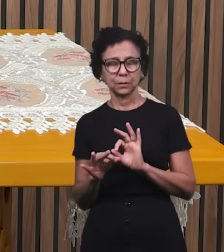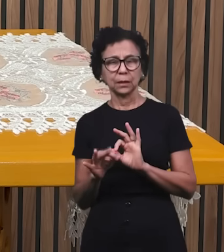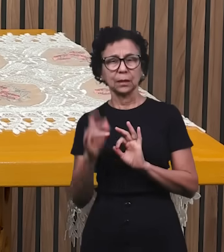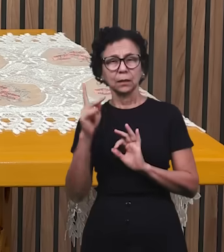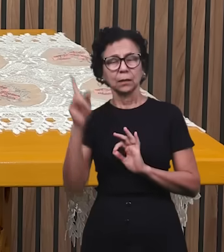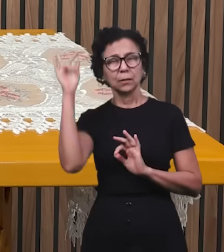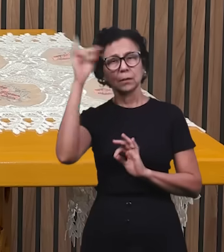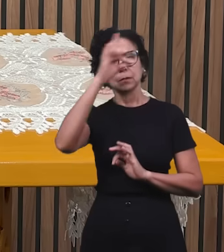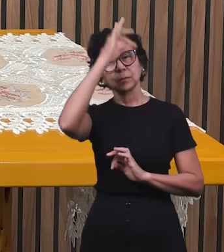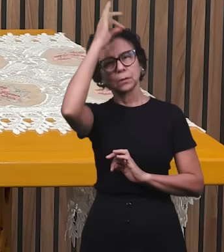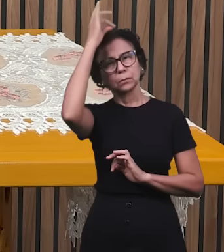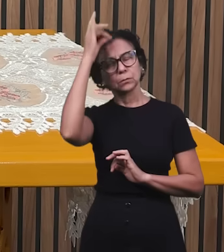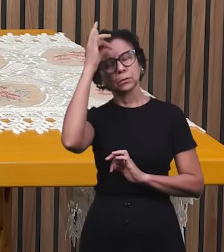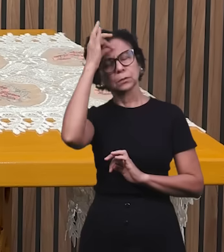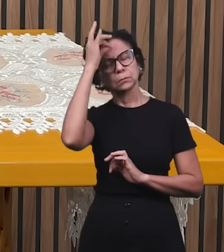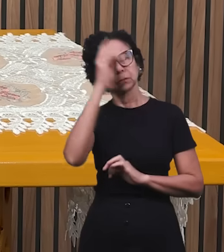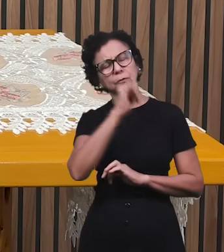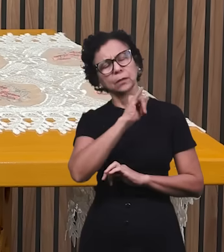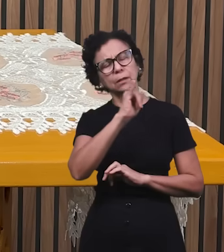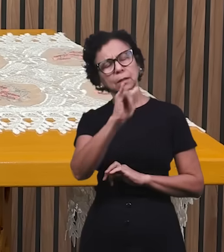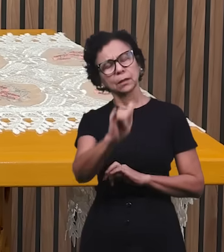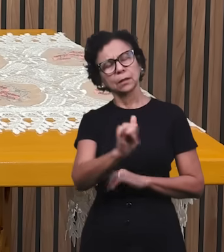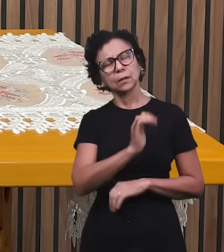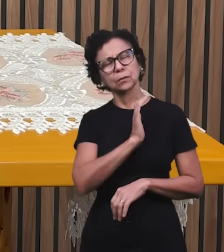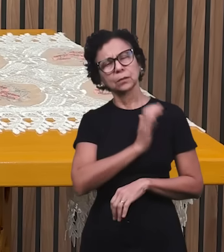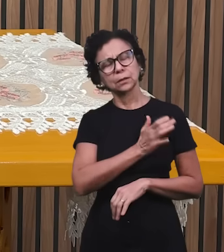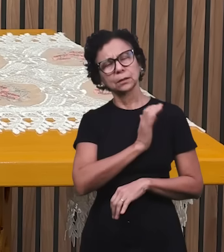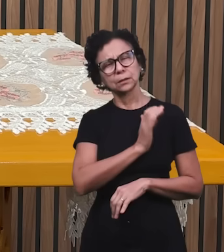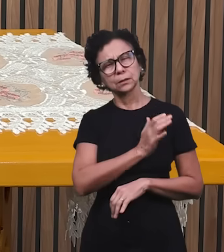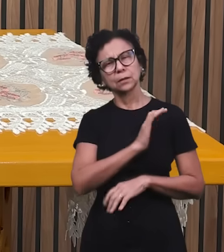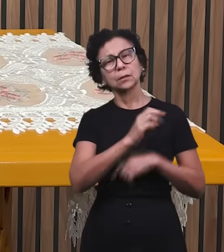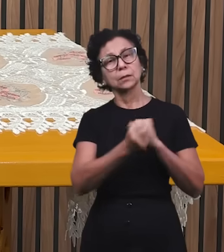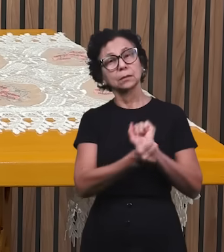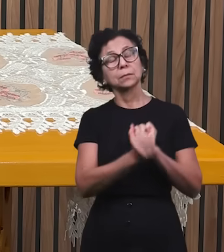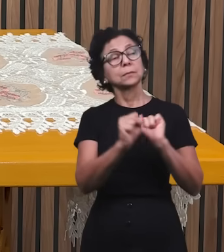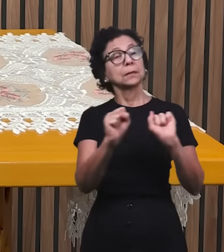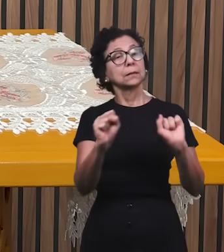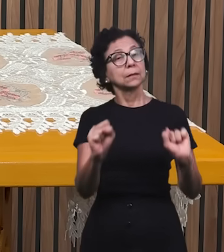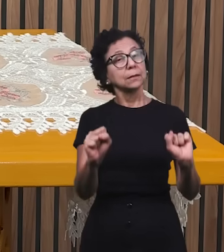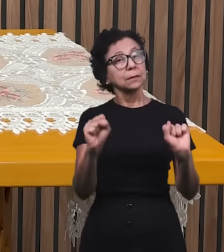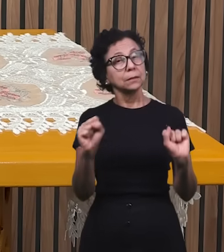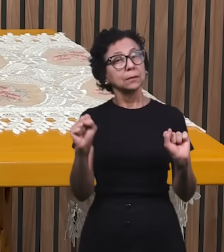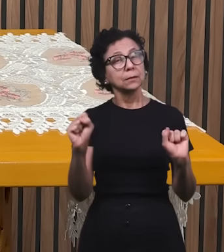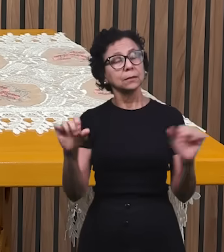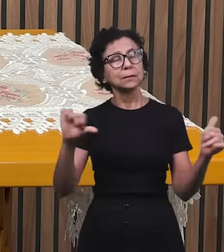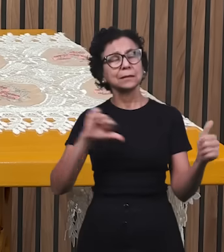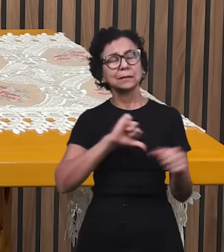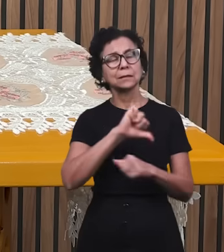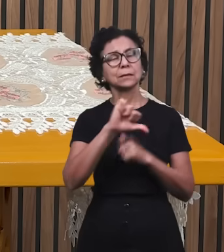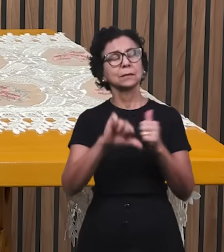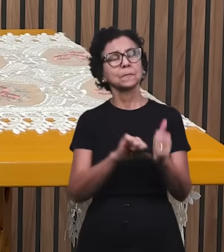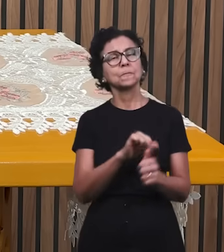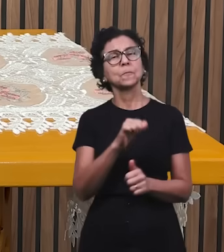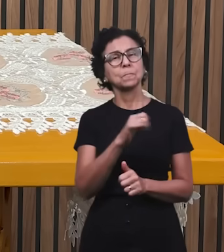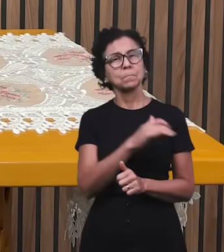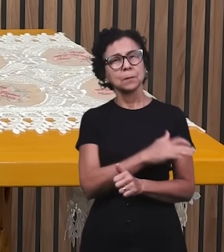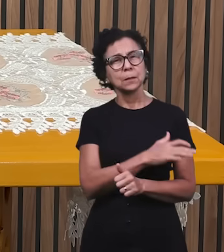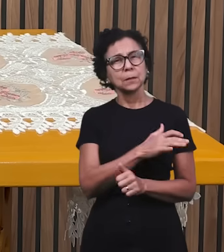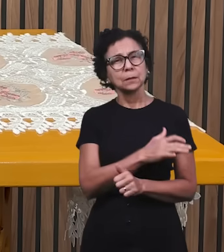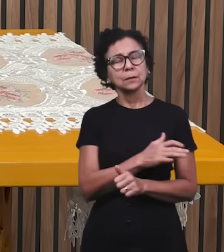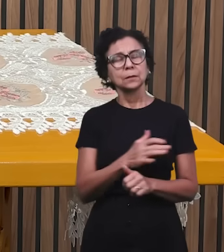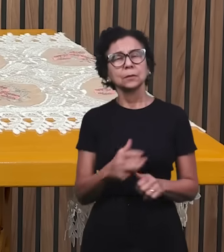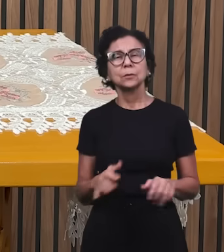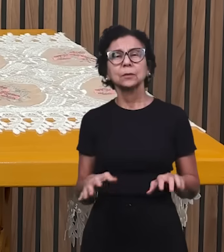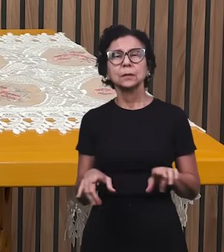Espírito Santo possa tocar em muitos corações, libertando, transformando vidas e dando a